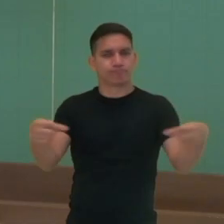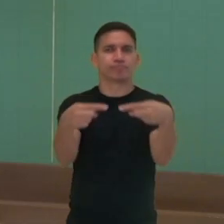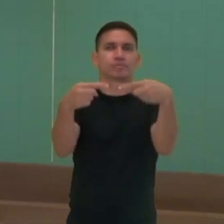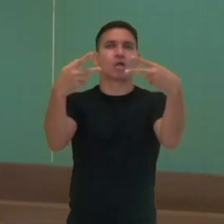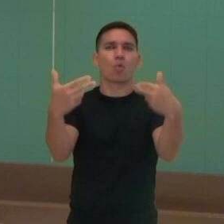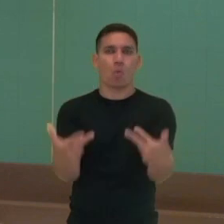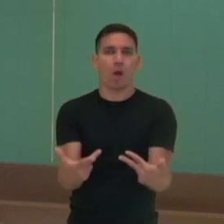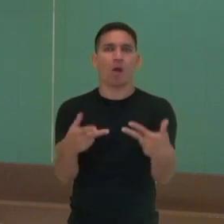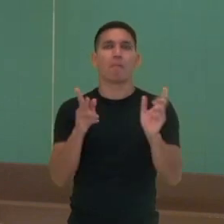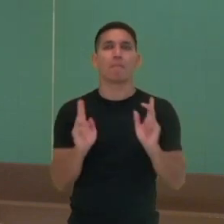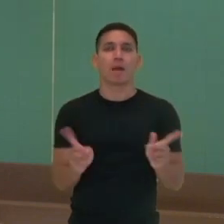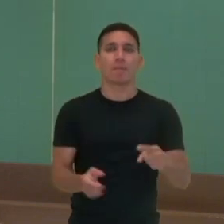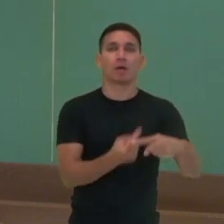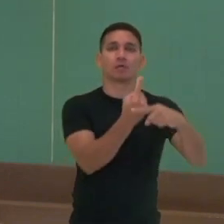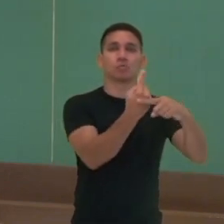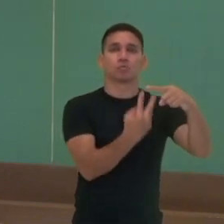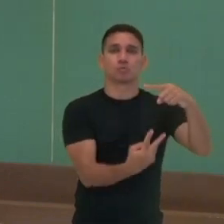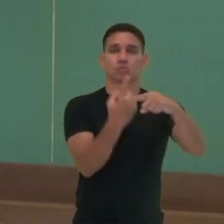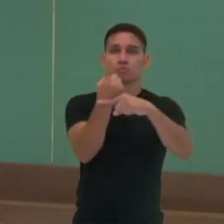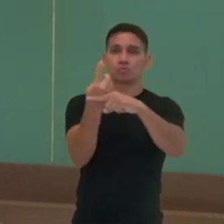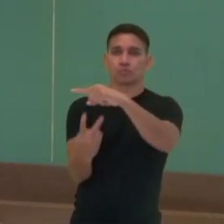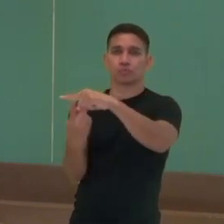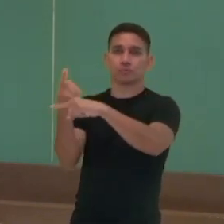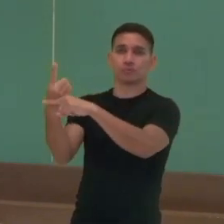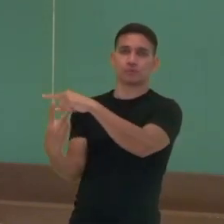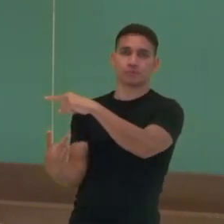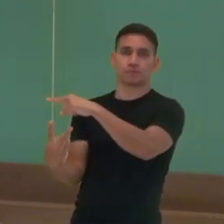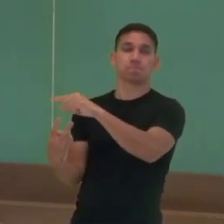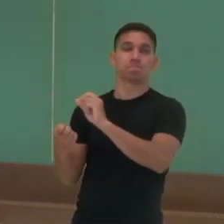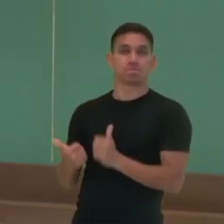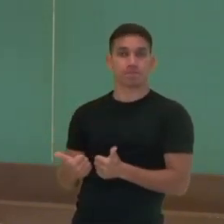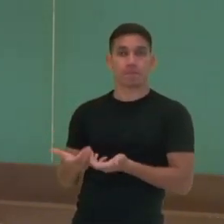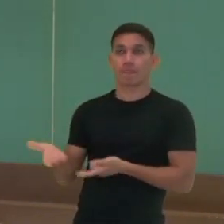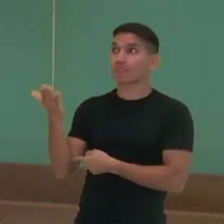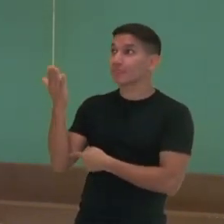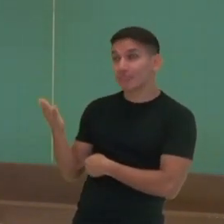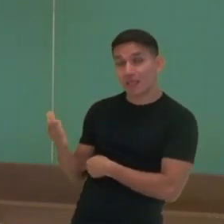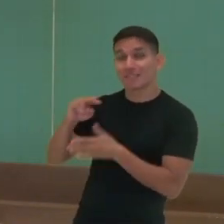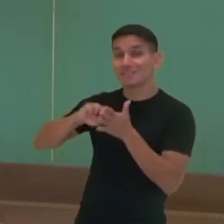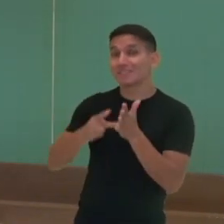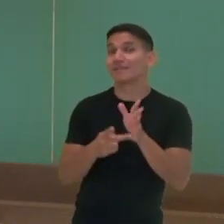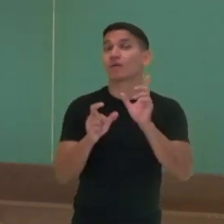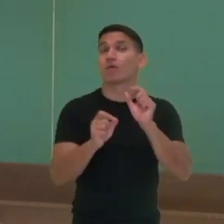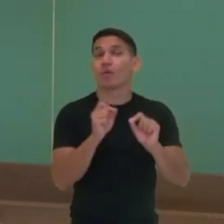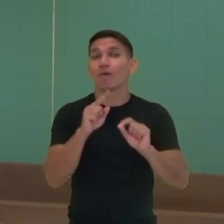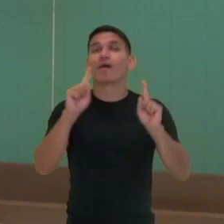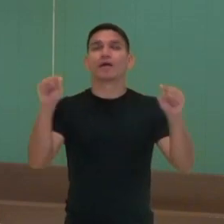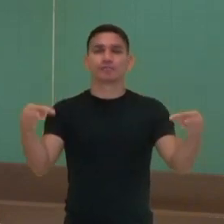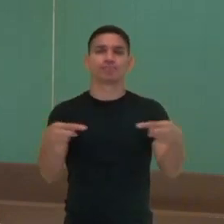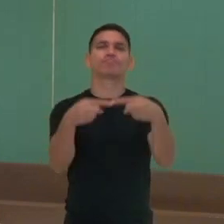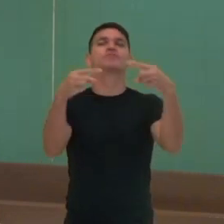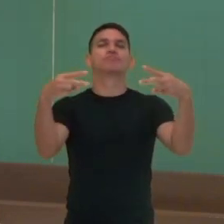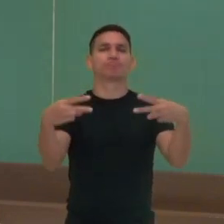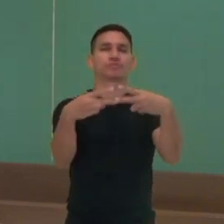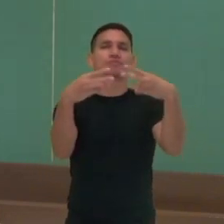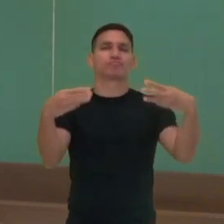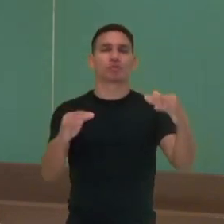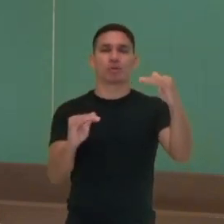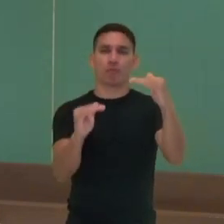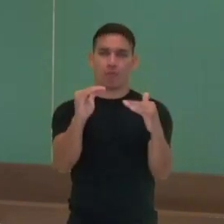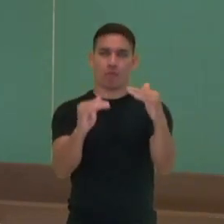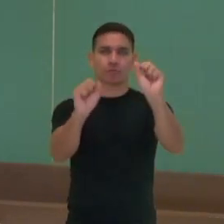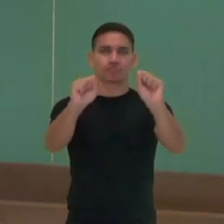mesma fração, uma fração igual, que é meio. Então, significa que eles são, sim,